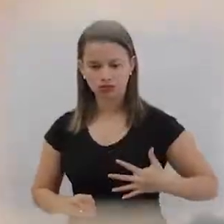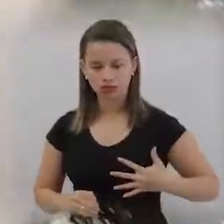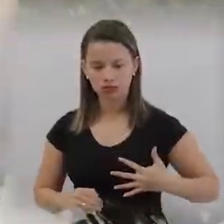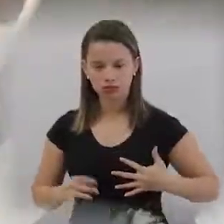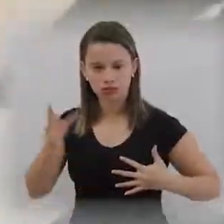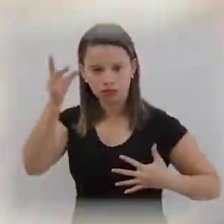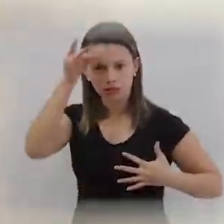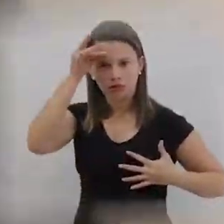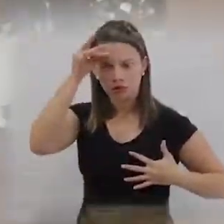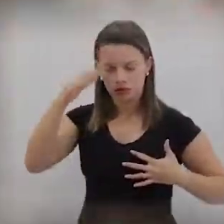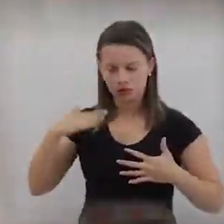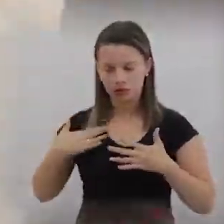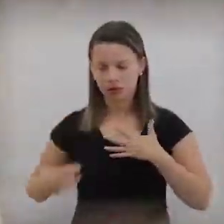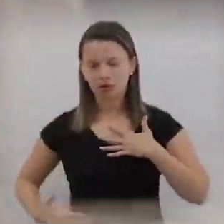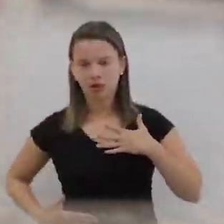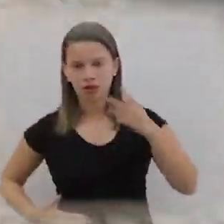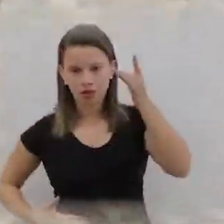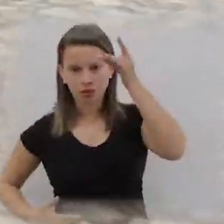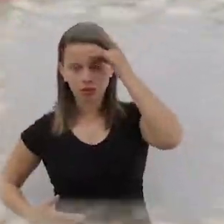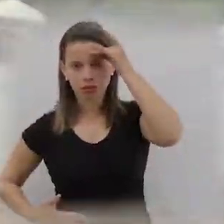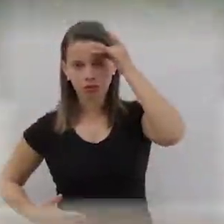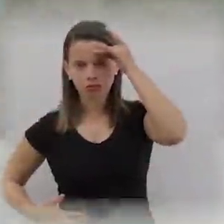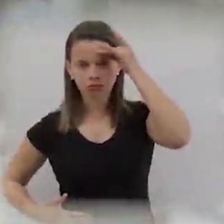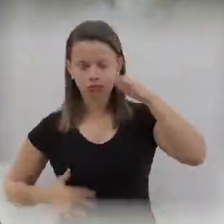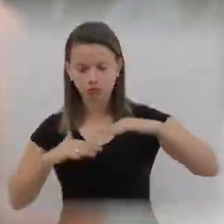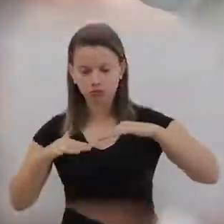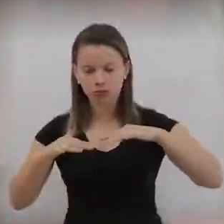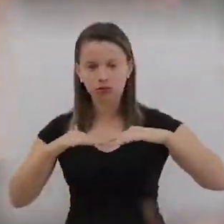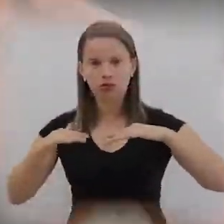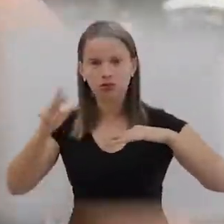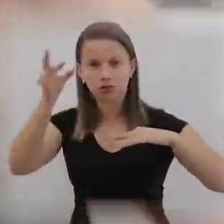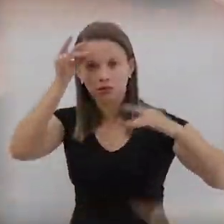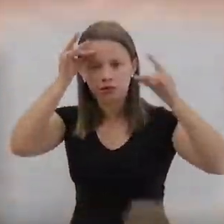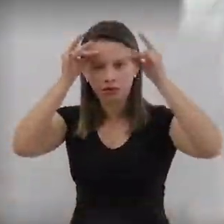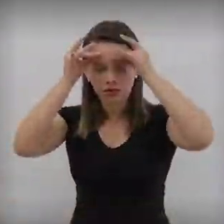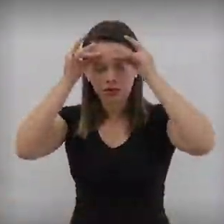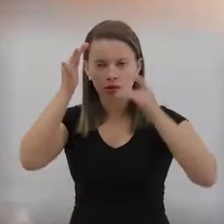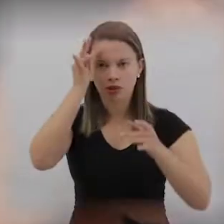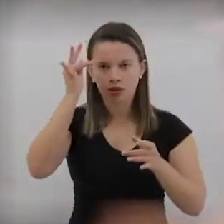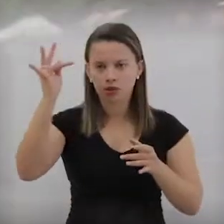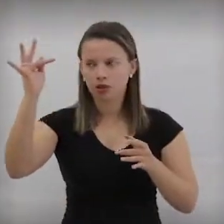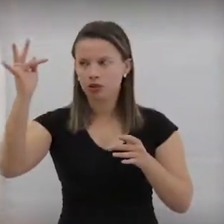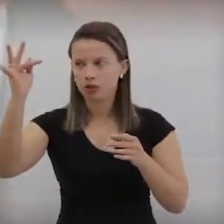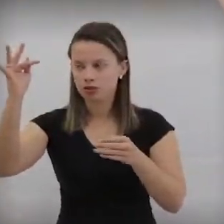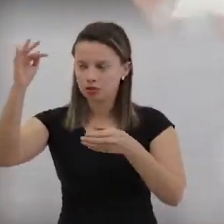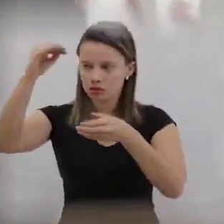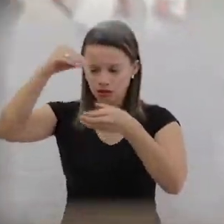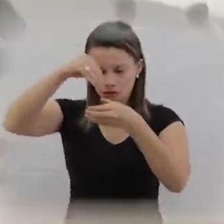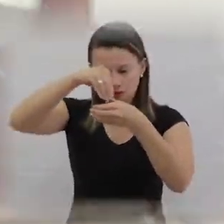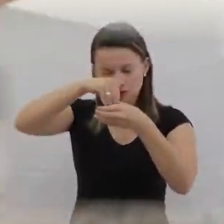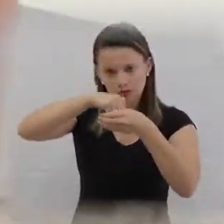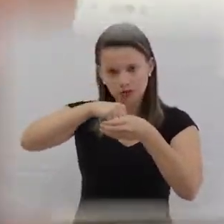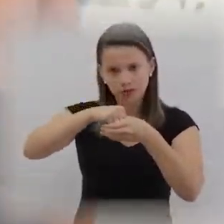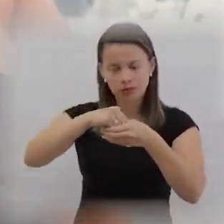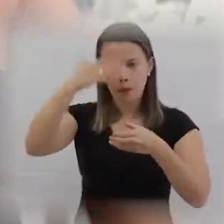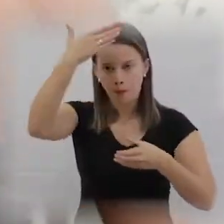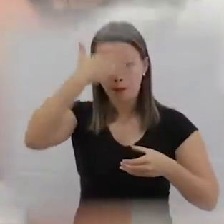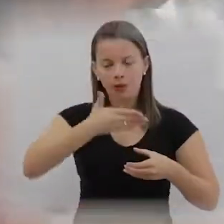dela. Então, é um registro que, dentro da filosofia, está mais do que comprovado